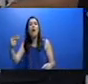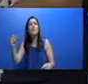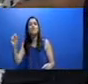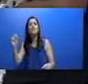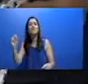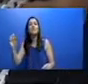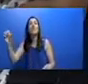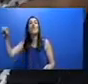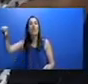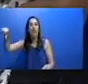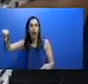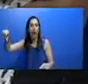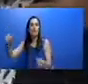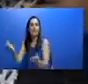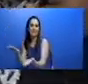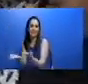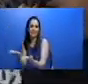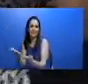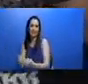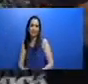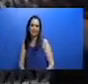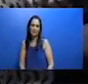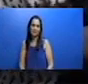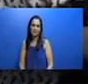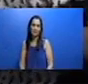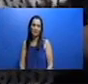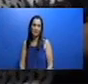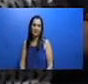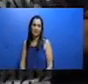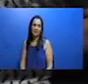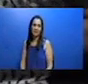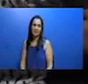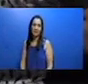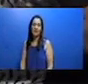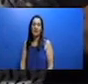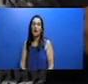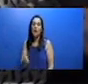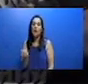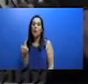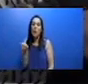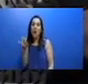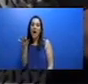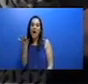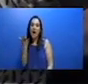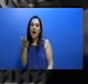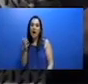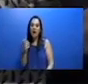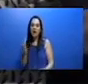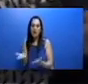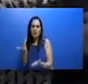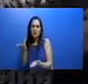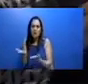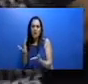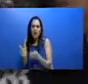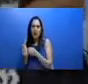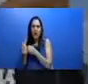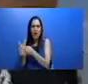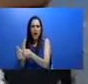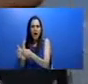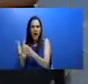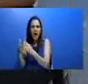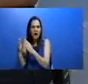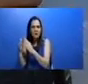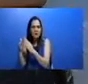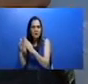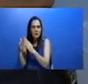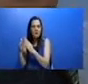9 quilos. Então, volto lá e leio a pergunta. Quantos quilogramas ela levou? Ela